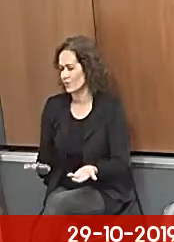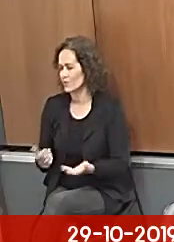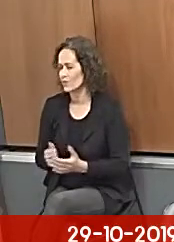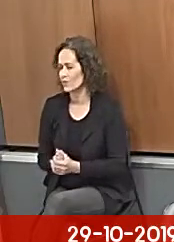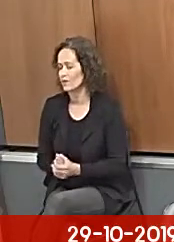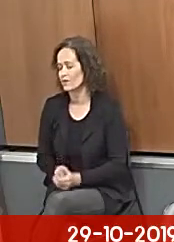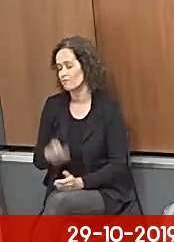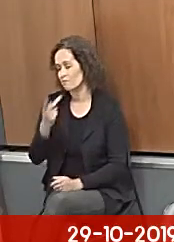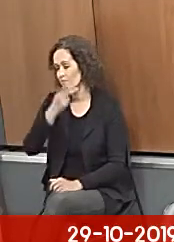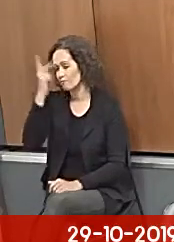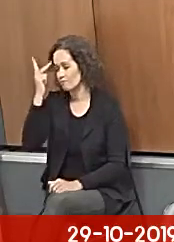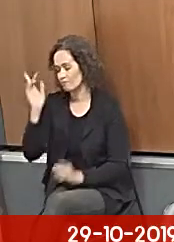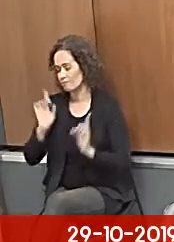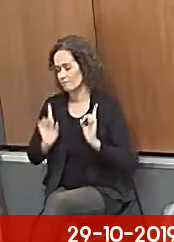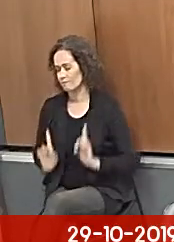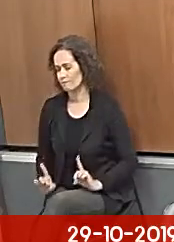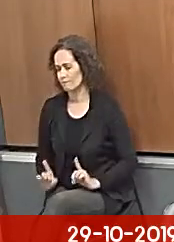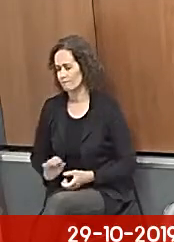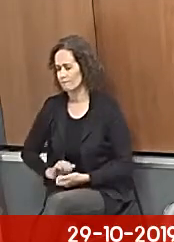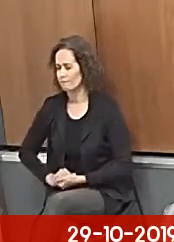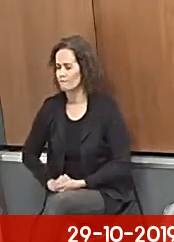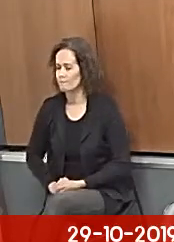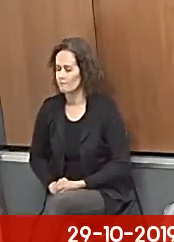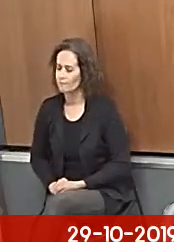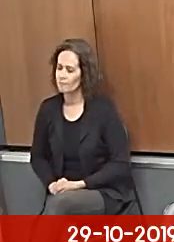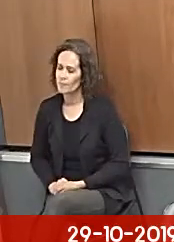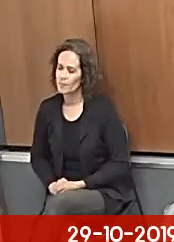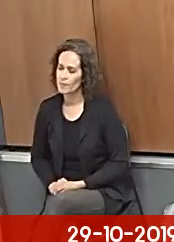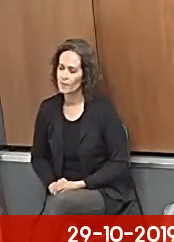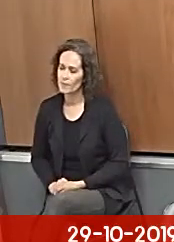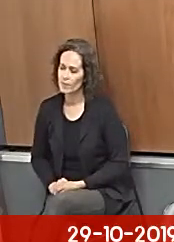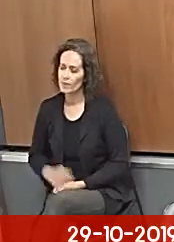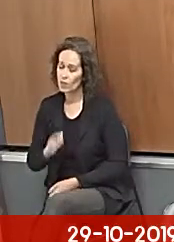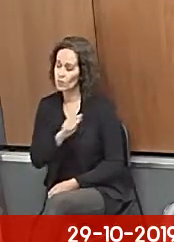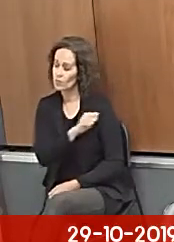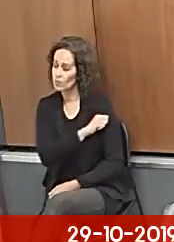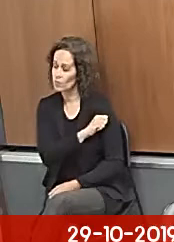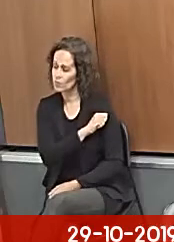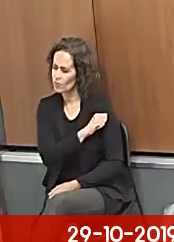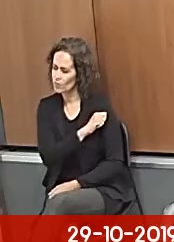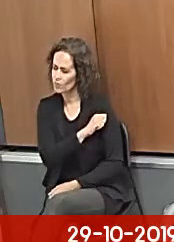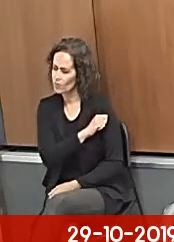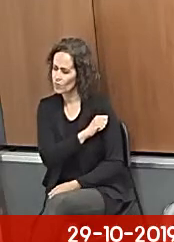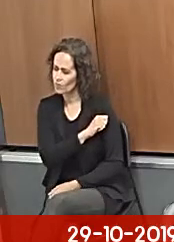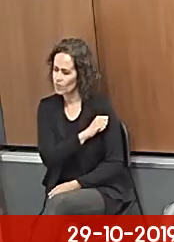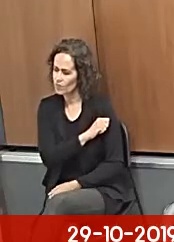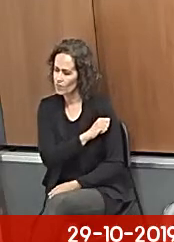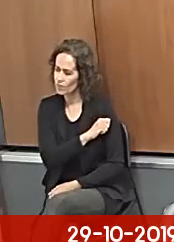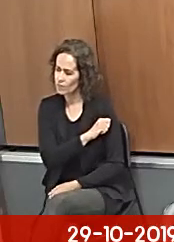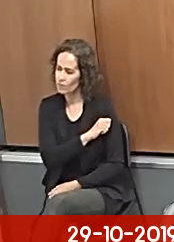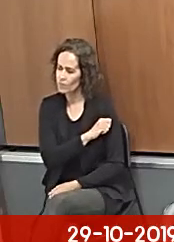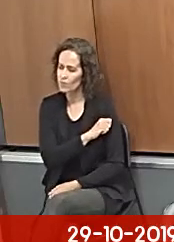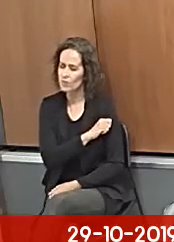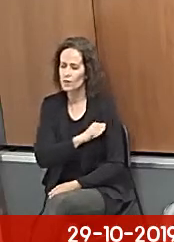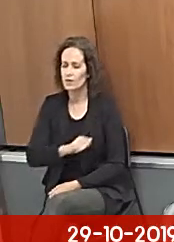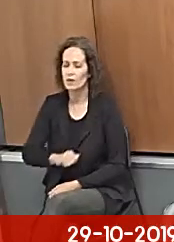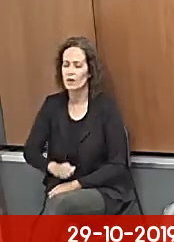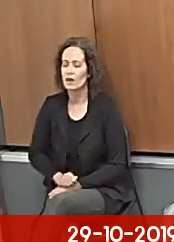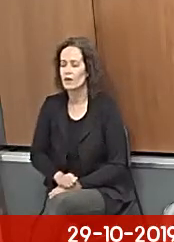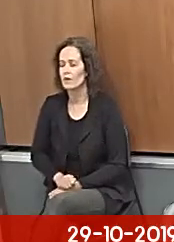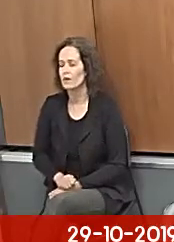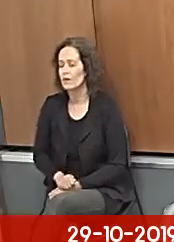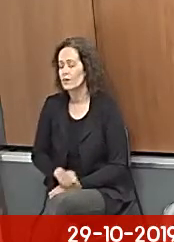com deficiência. A questão dos alunos, igual a senhora Vilma mencionou, do